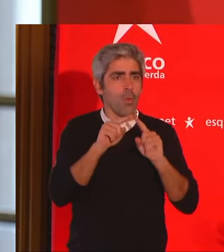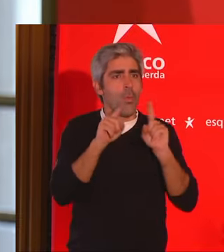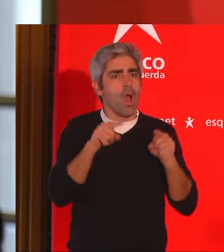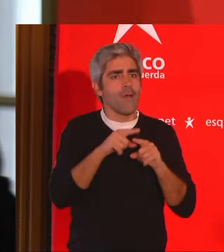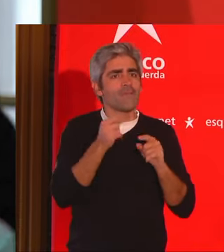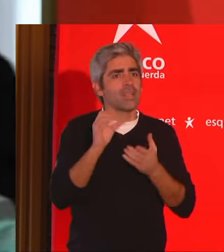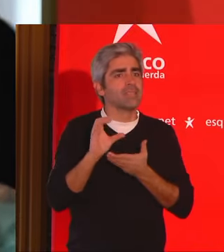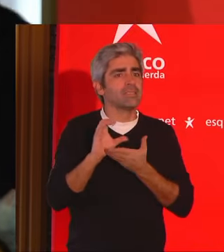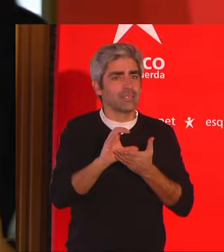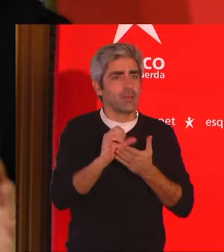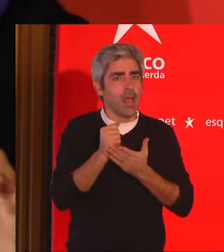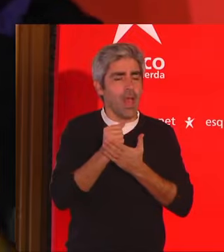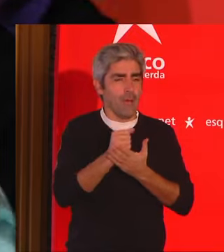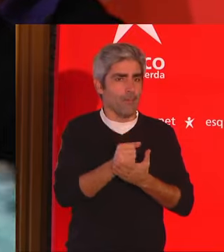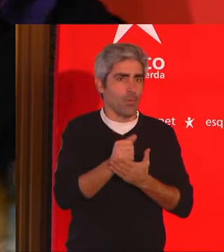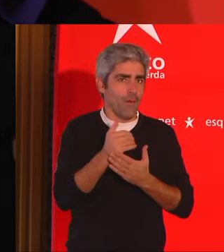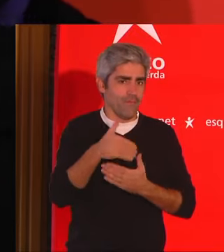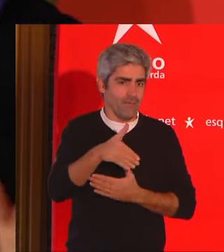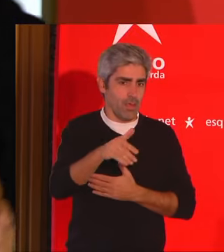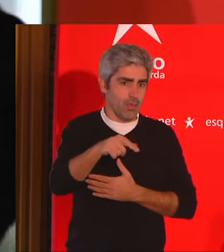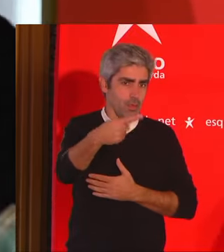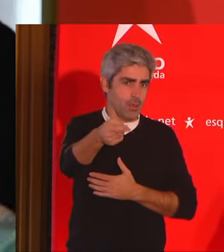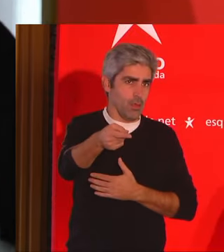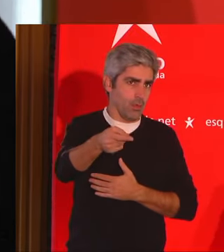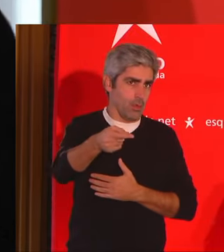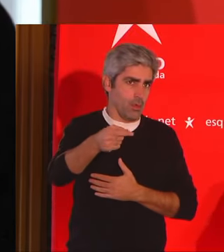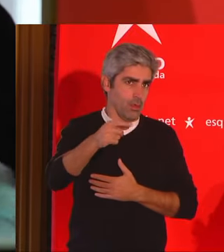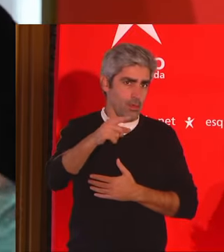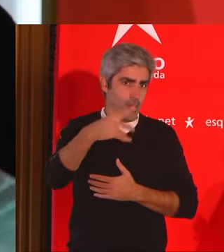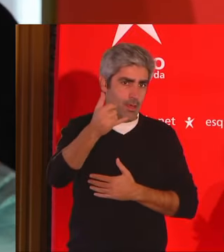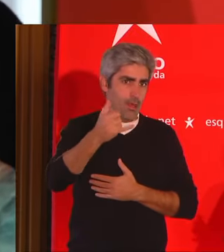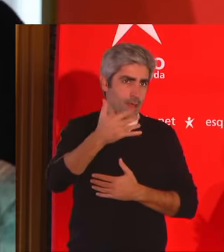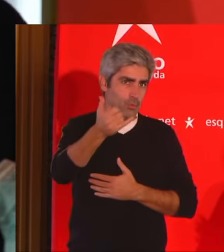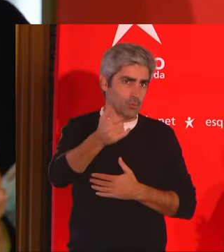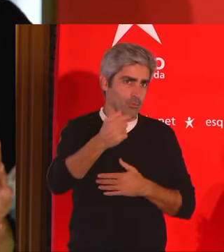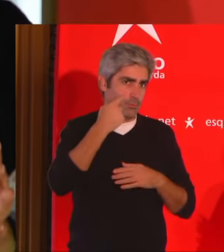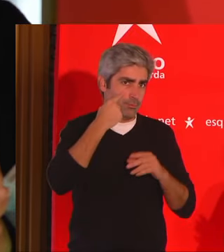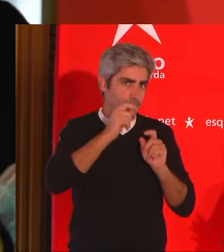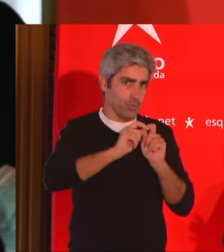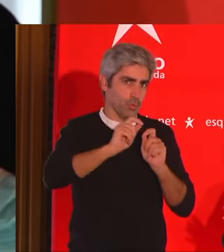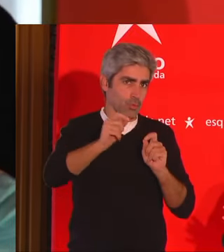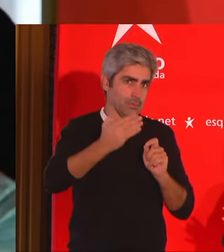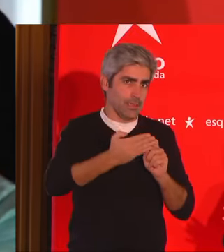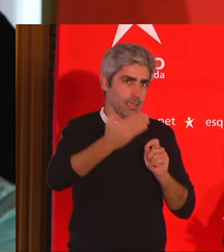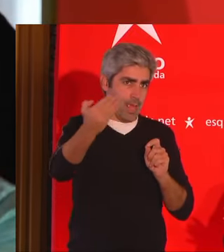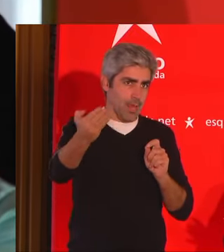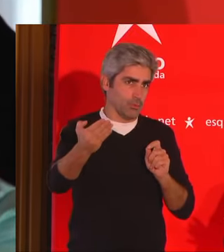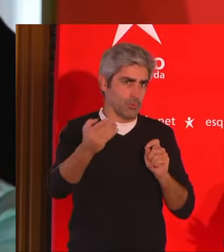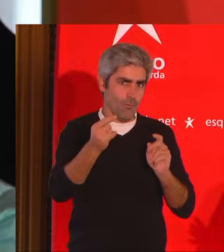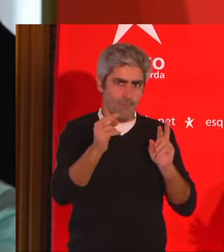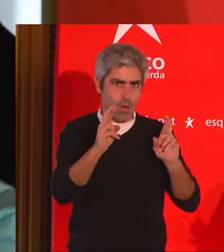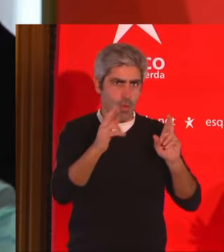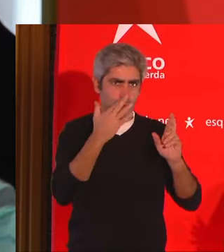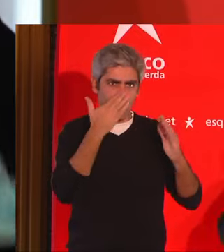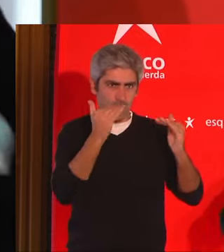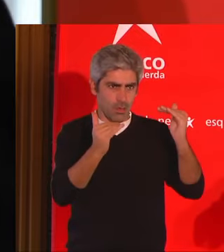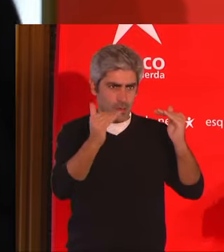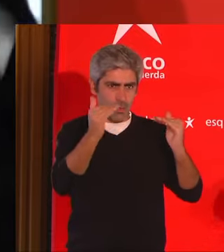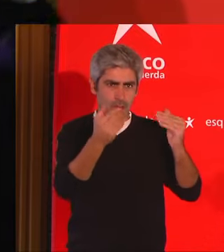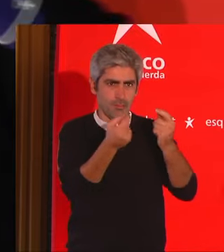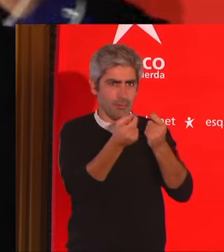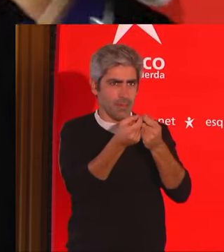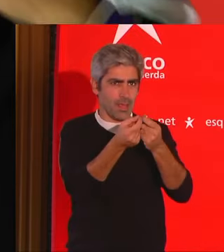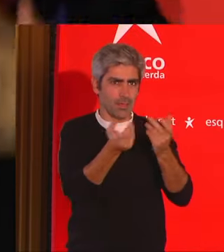financeiro de apoio que vem aí para, a próxima, para os próximos 7 anos. Então,